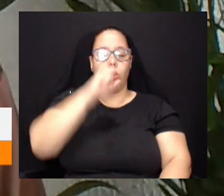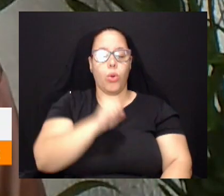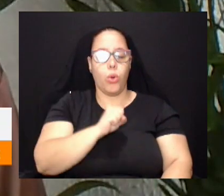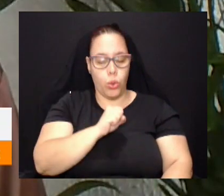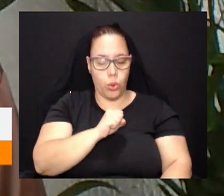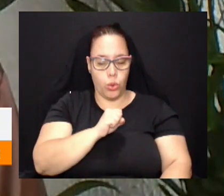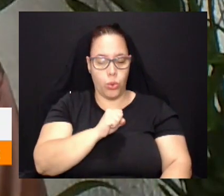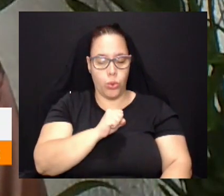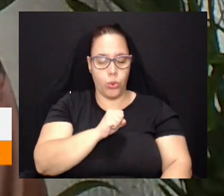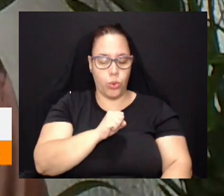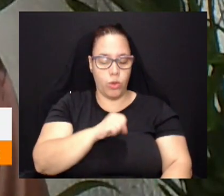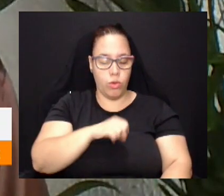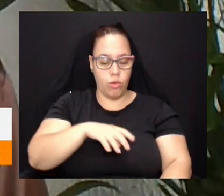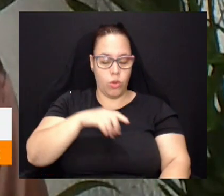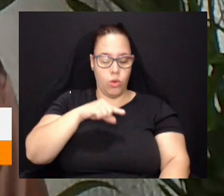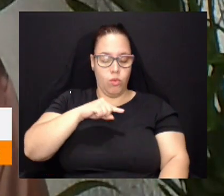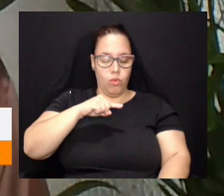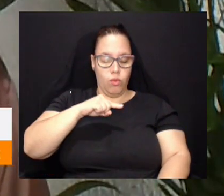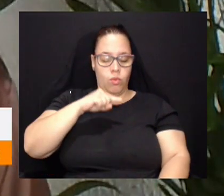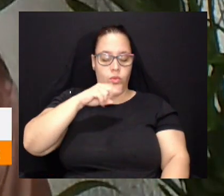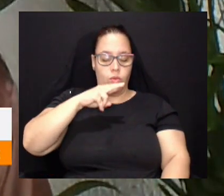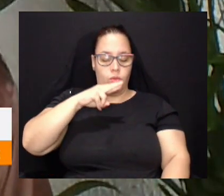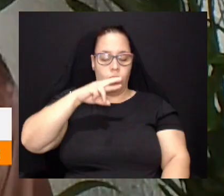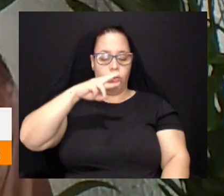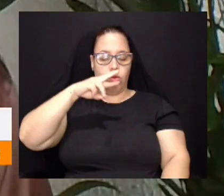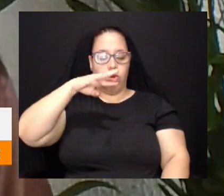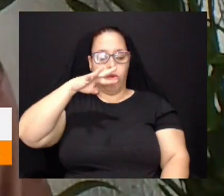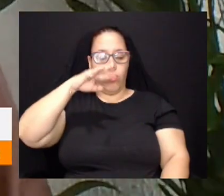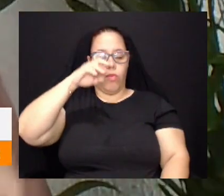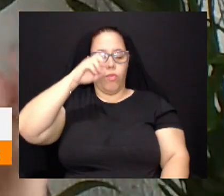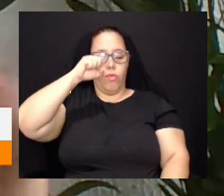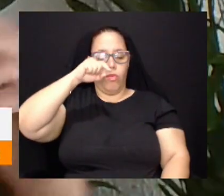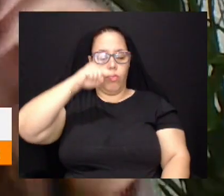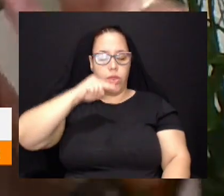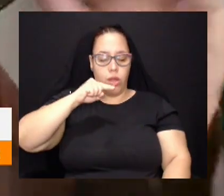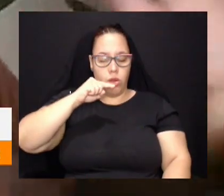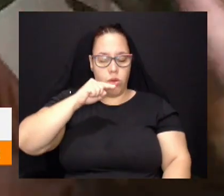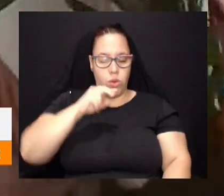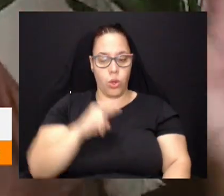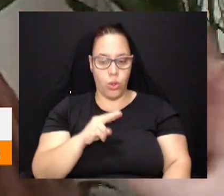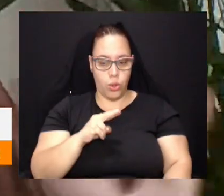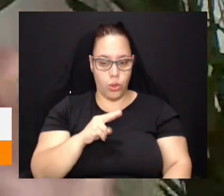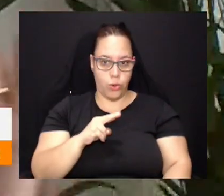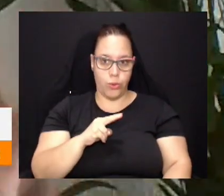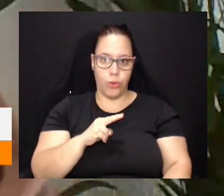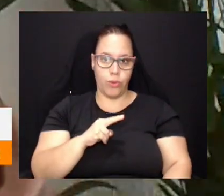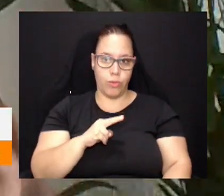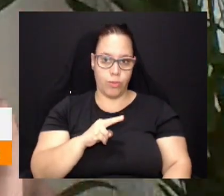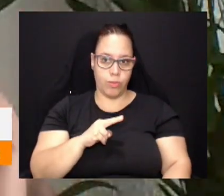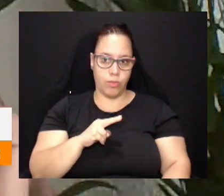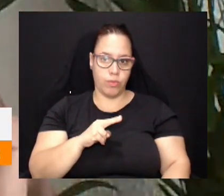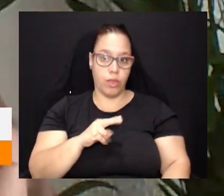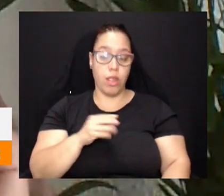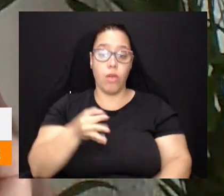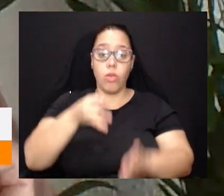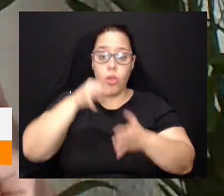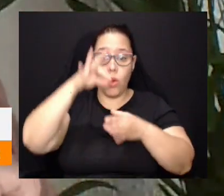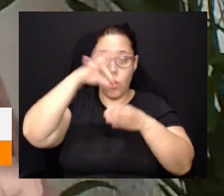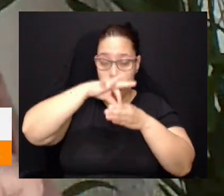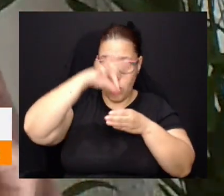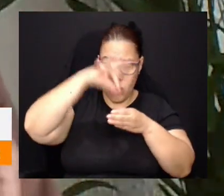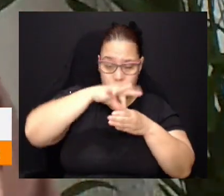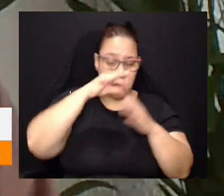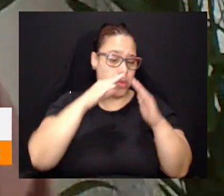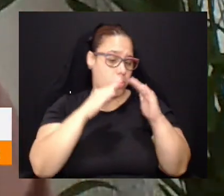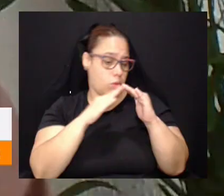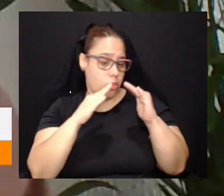para oxigenar o cérebro em 6 ou em 8. E aí eu vou tomar um chá, mesmo em casa, eu vou